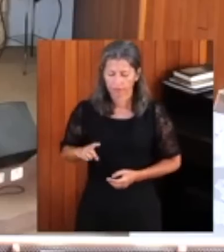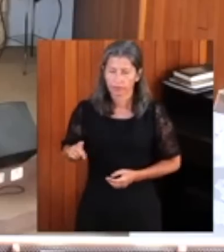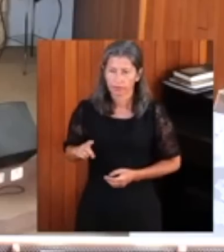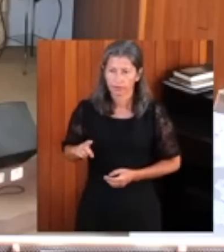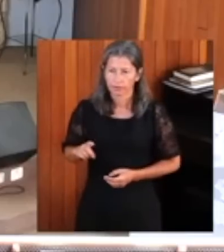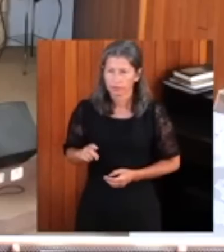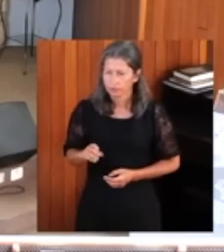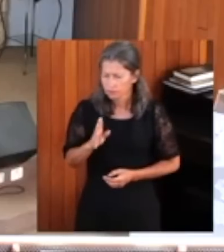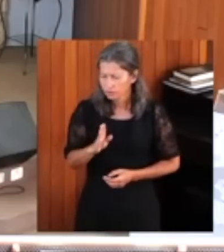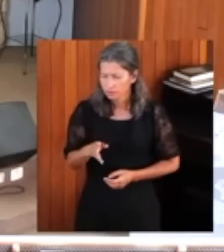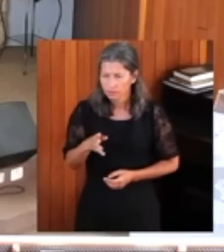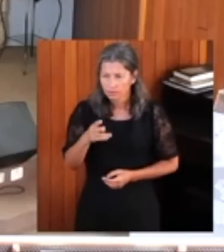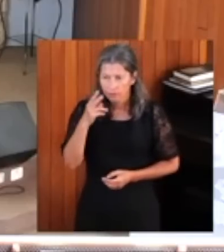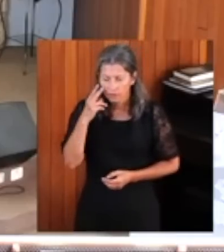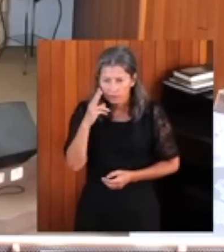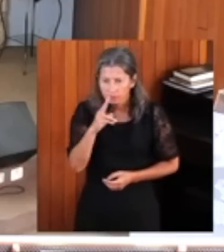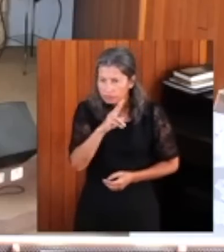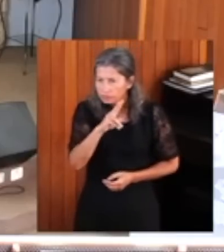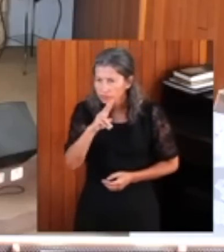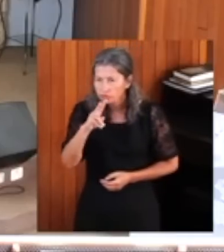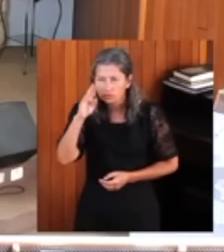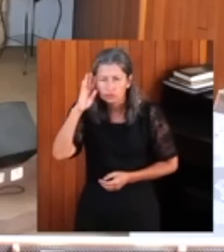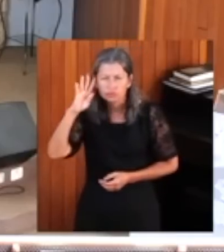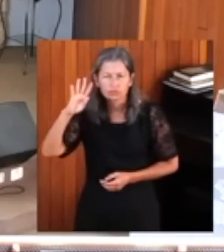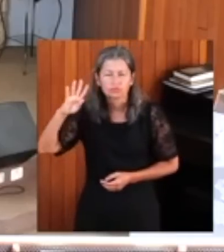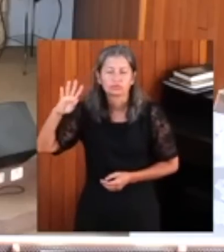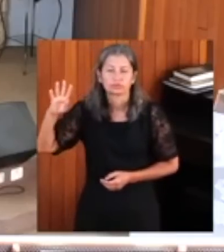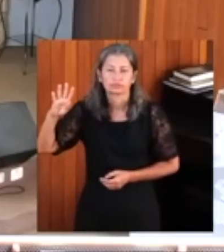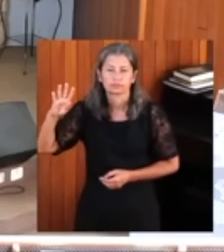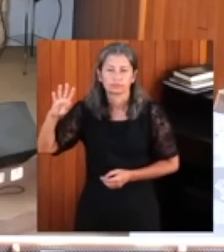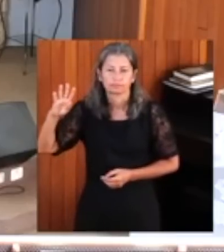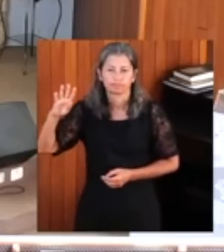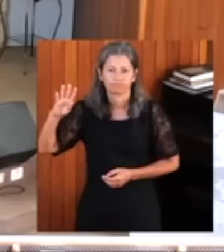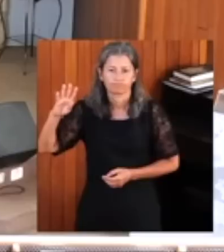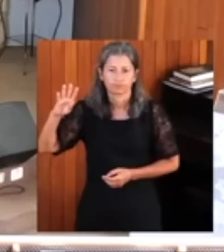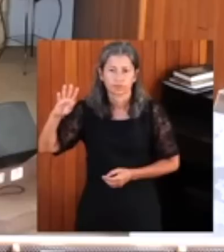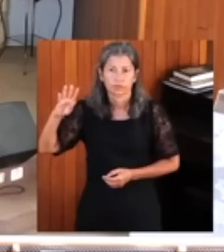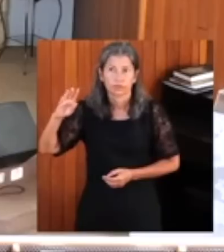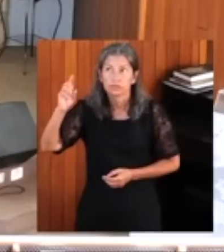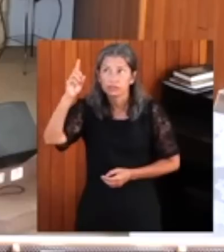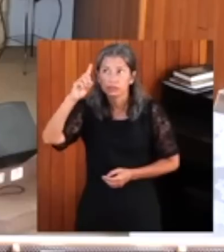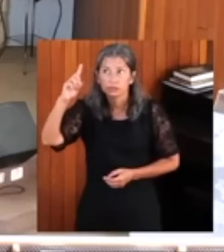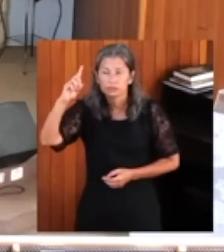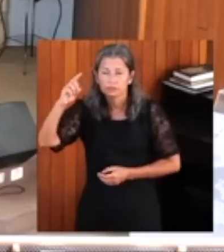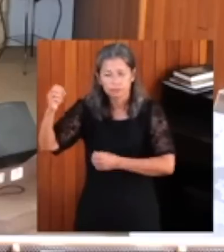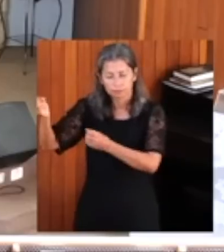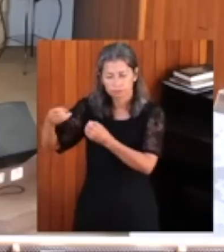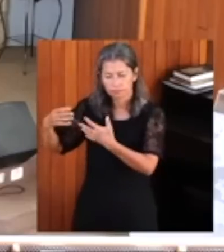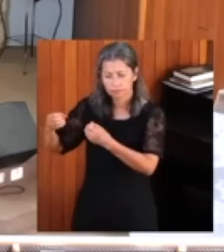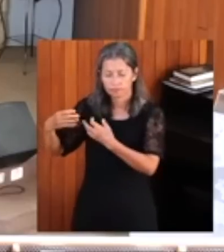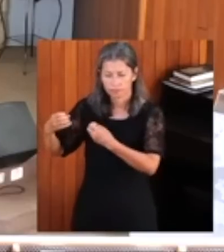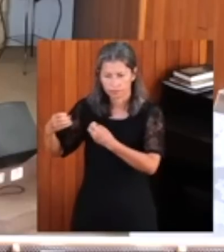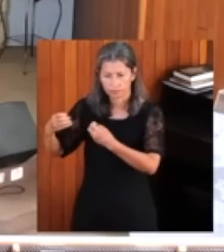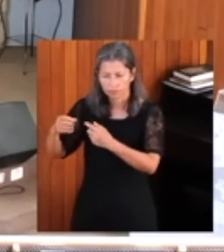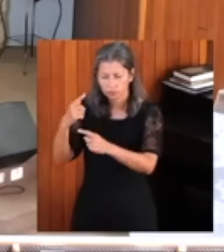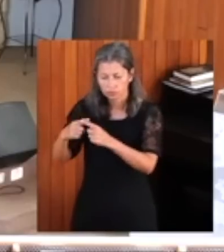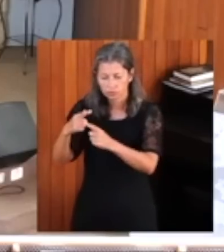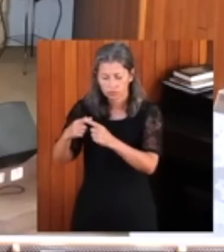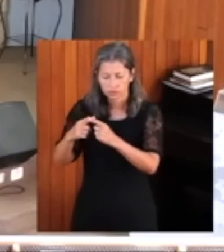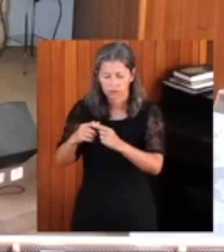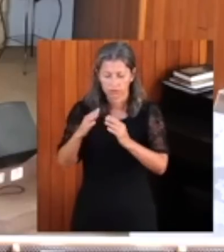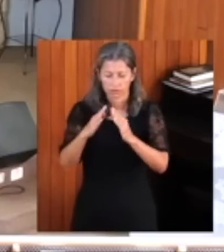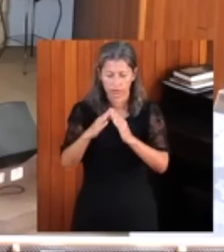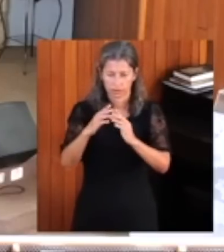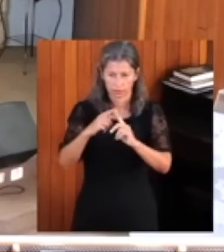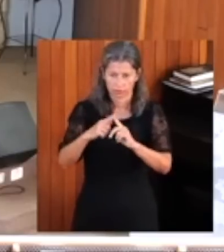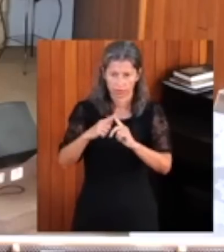majestoso, poderoso, é Deus dizendo assim, filhos, eu sei que a situação está complicada, a igreja estava sendo perseguida pelo Império Romano,